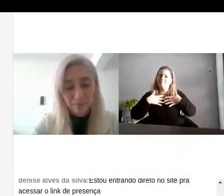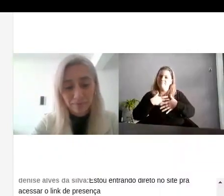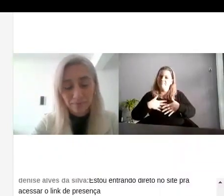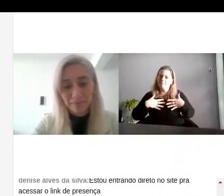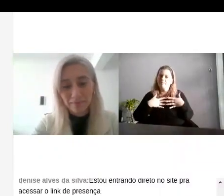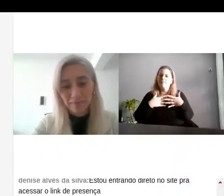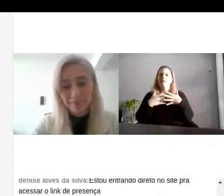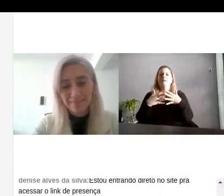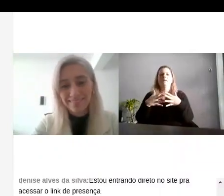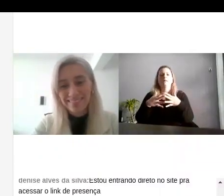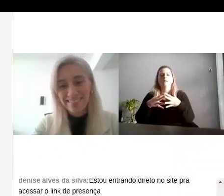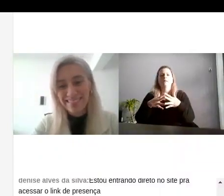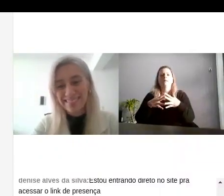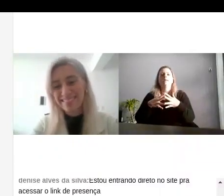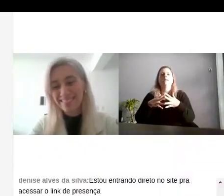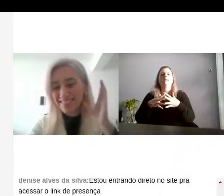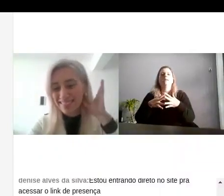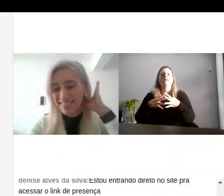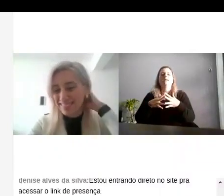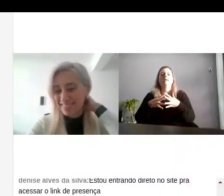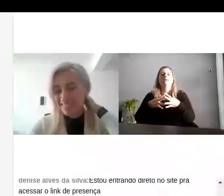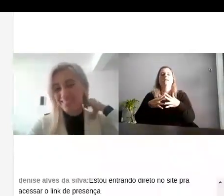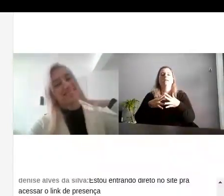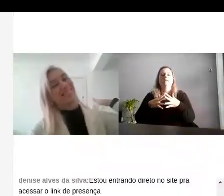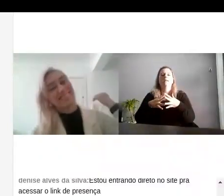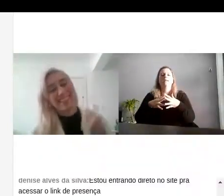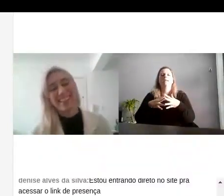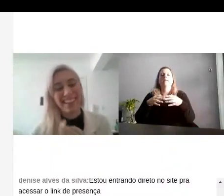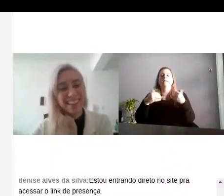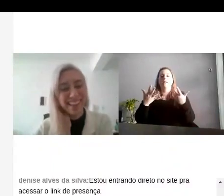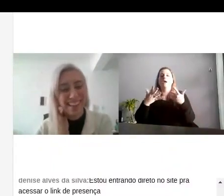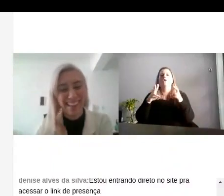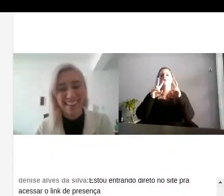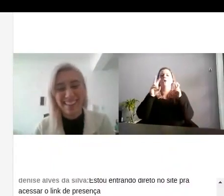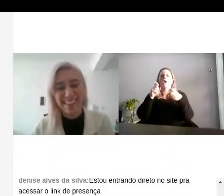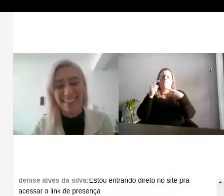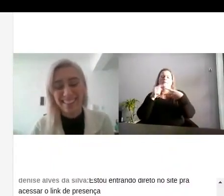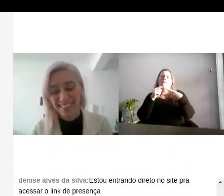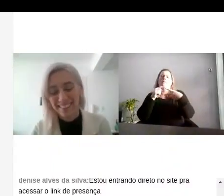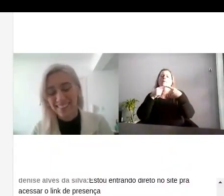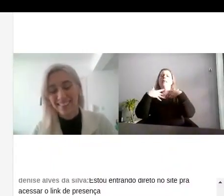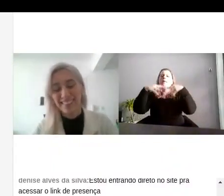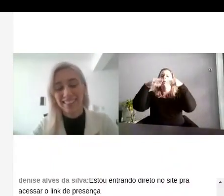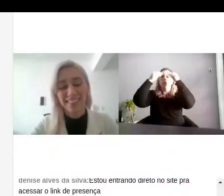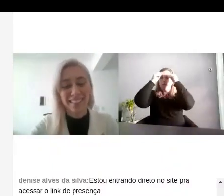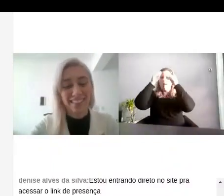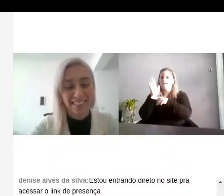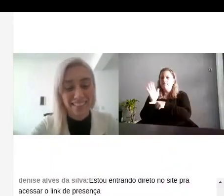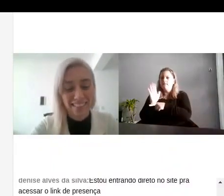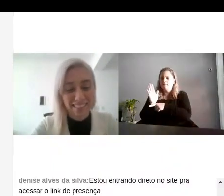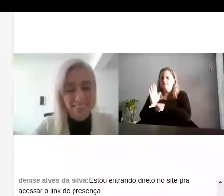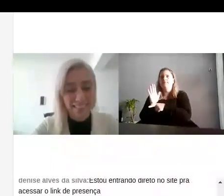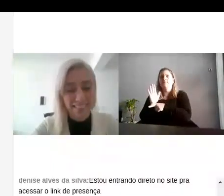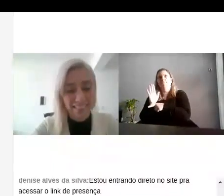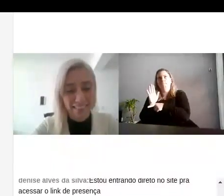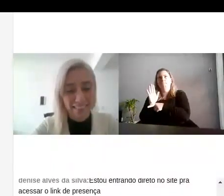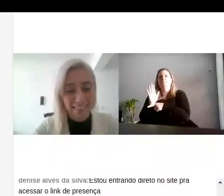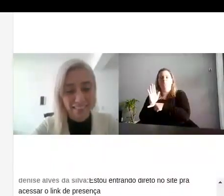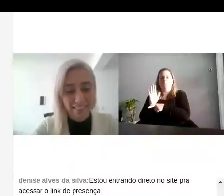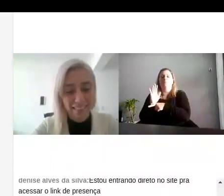Como é que eu faço? Bom, vamos começar pela linguagem cinematográfica. Eu acho que no momento em que